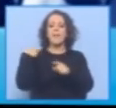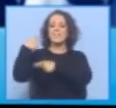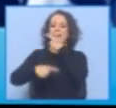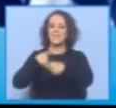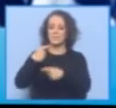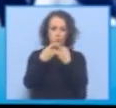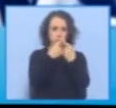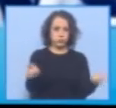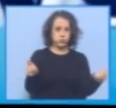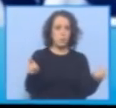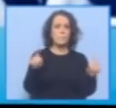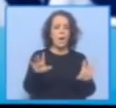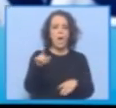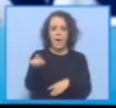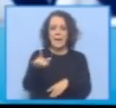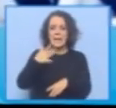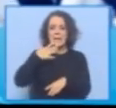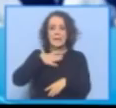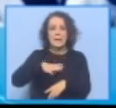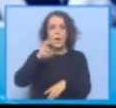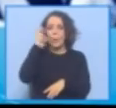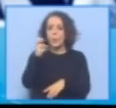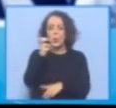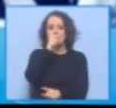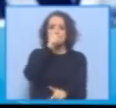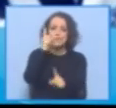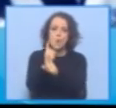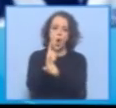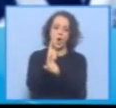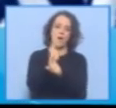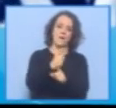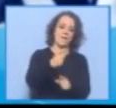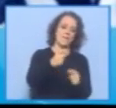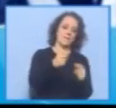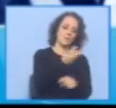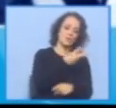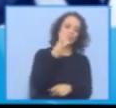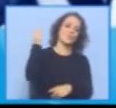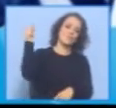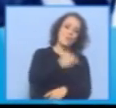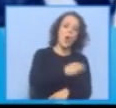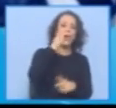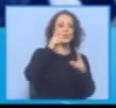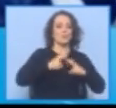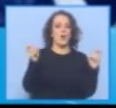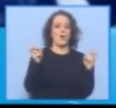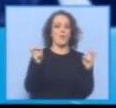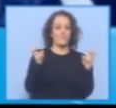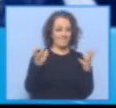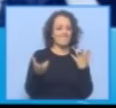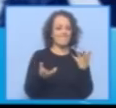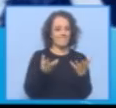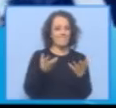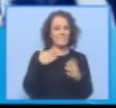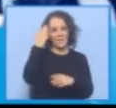tinham, procuravam exatamente o mesmo que eles tinham vindo a descobrir. Não? Portanto, penso que também